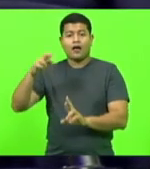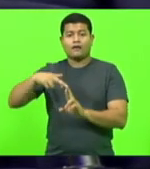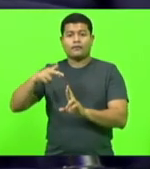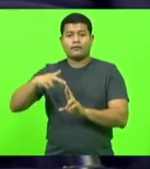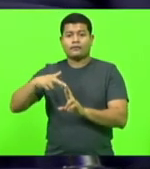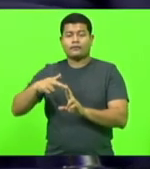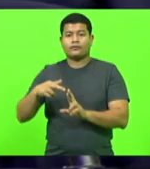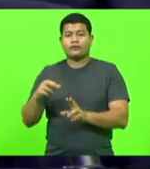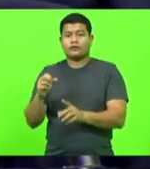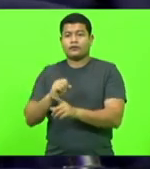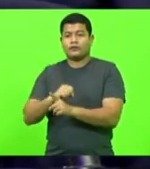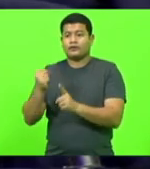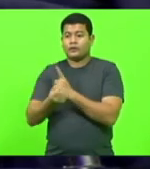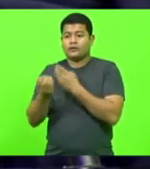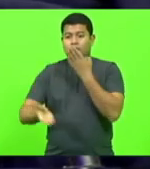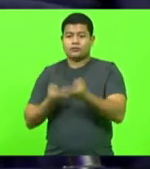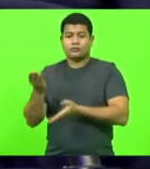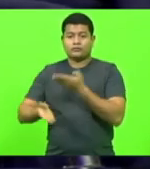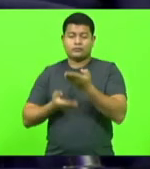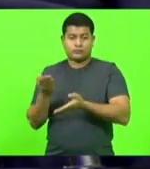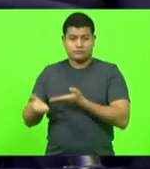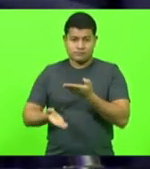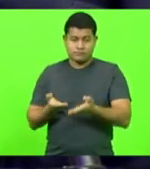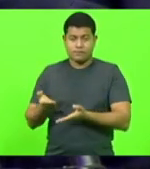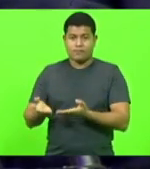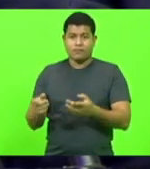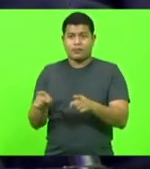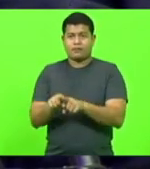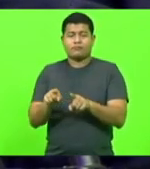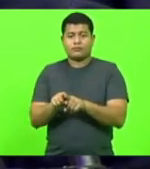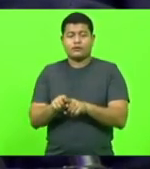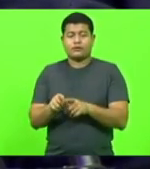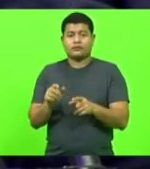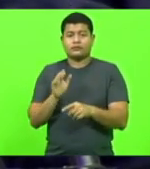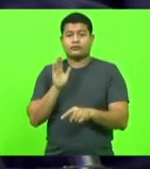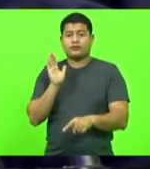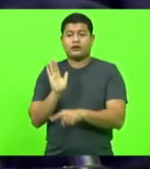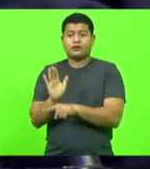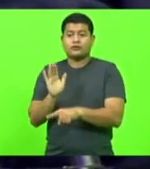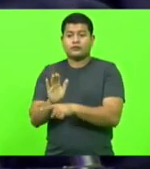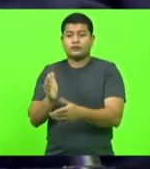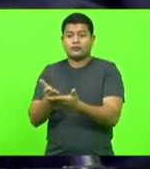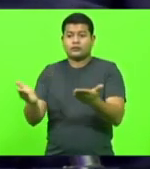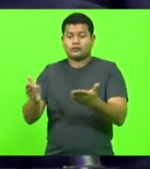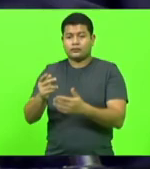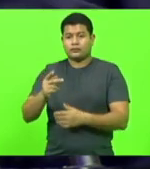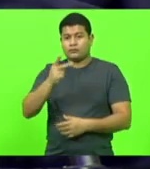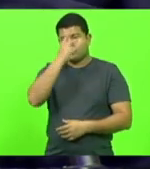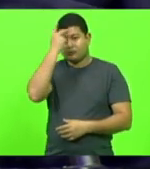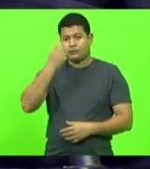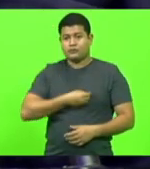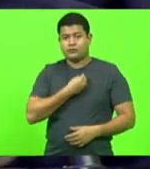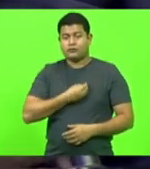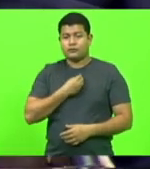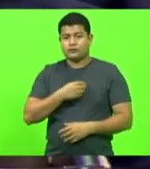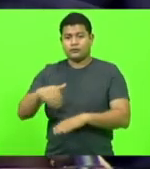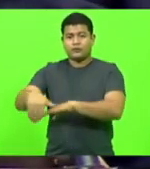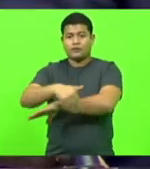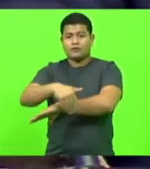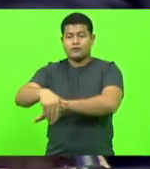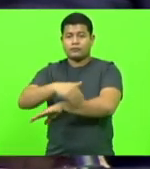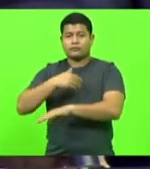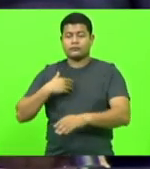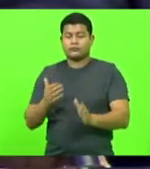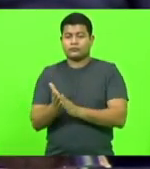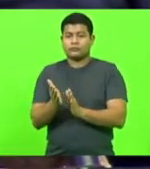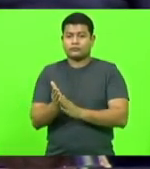no atendimento a dependentes químicos, moradores de rua. Trabalho feito com muito amor, muito carinho, muita dedicação. E parabenizar esta